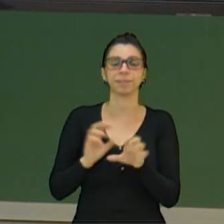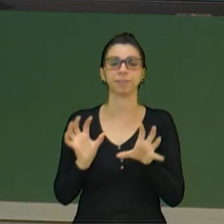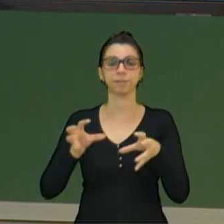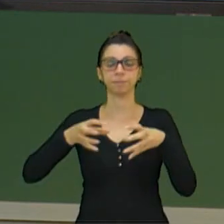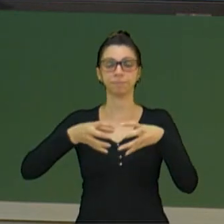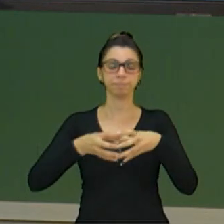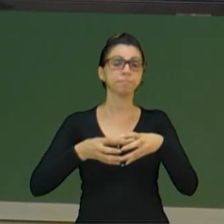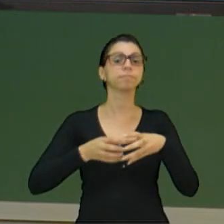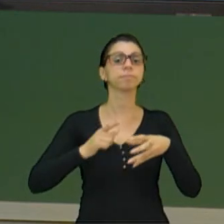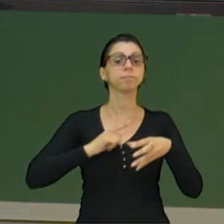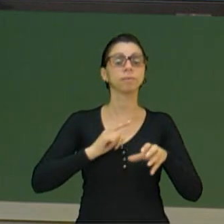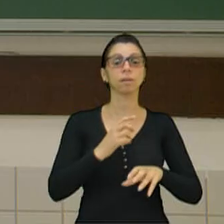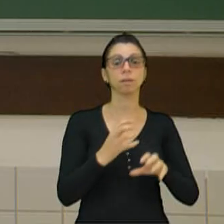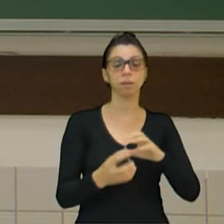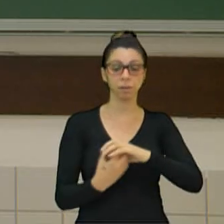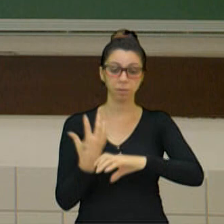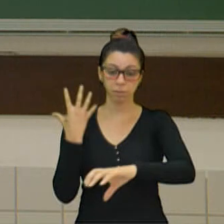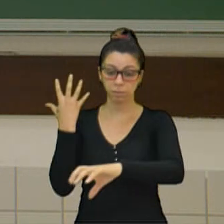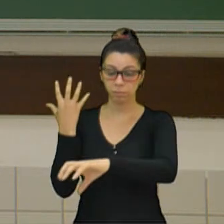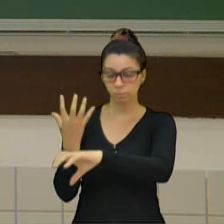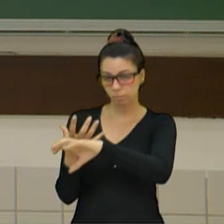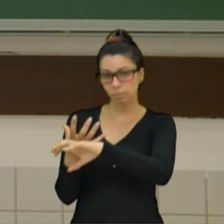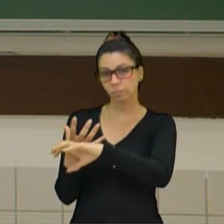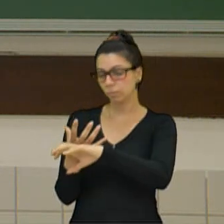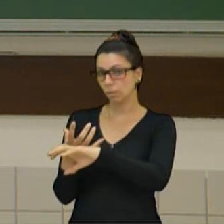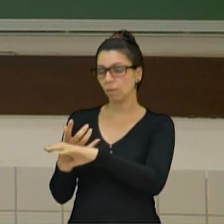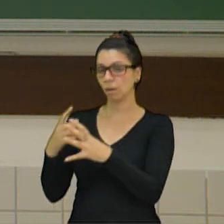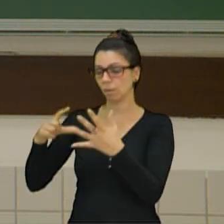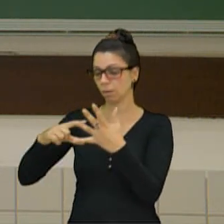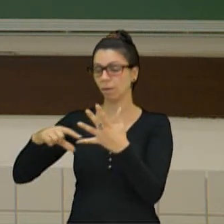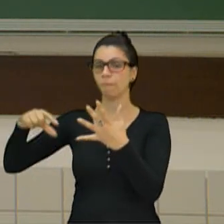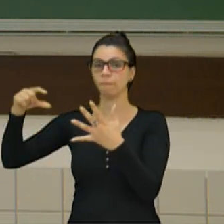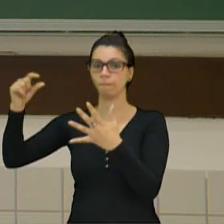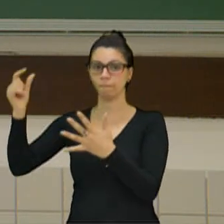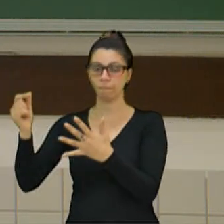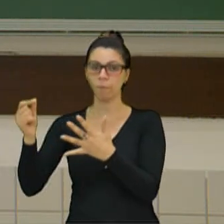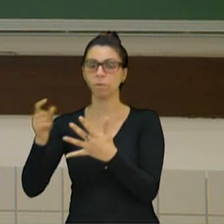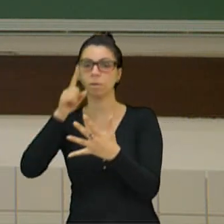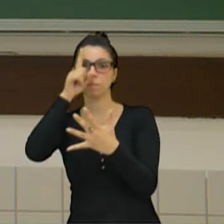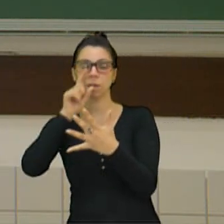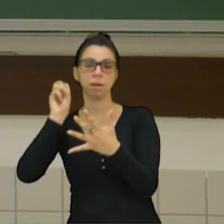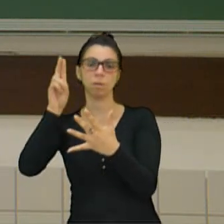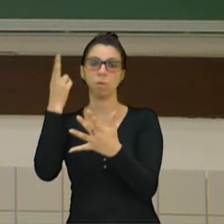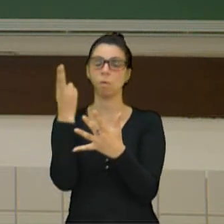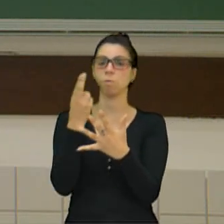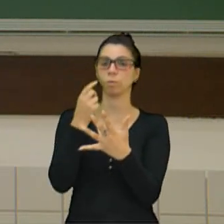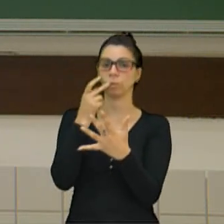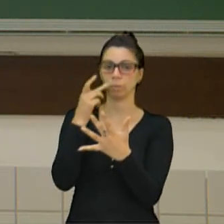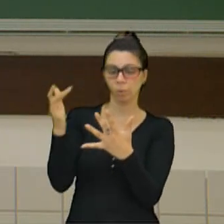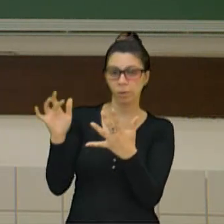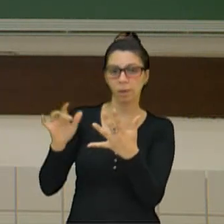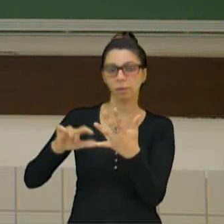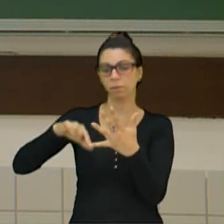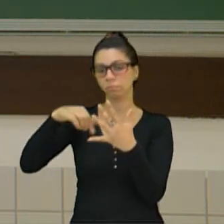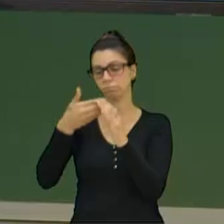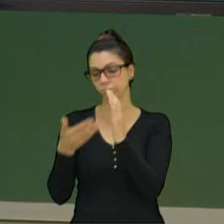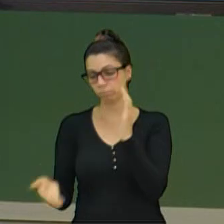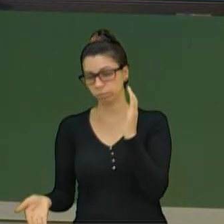grupos, vão ter plantas que vão ficar com as folhas amarelas ou douradas e depois caem, que são as plantas